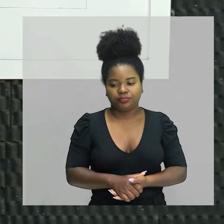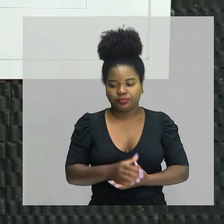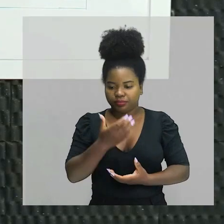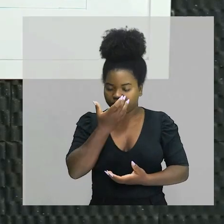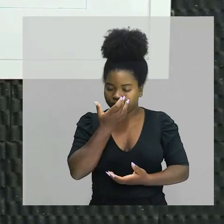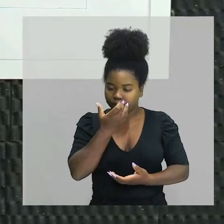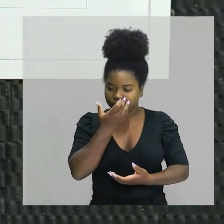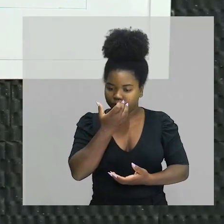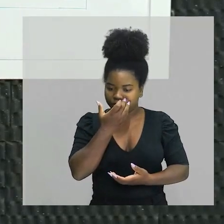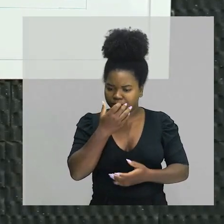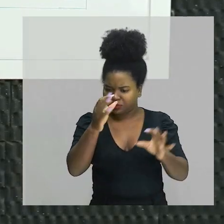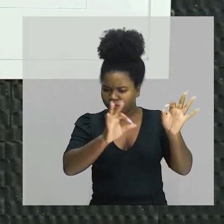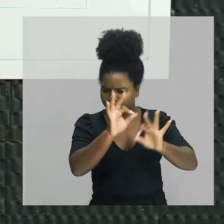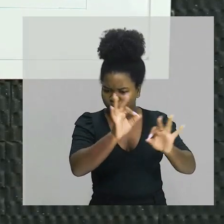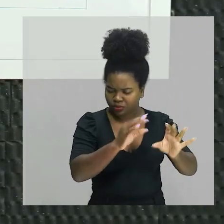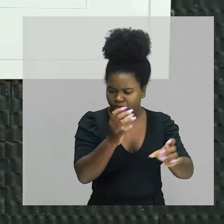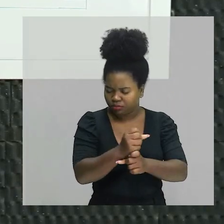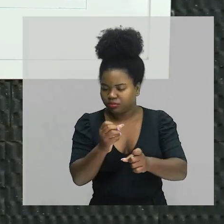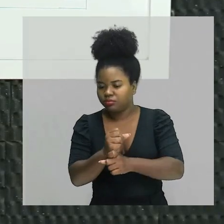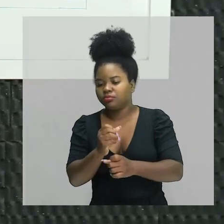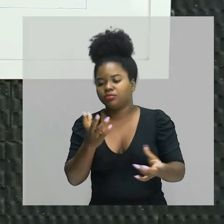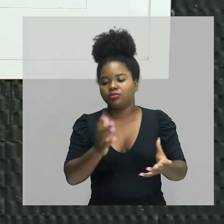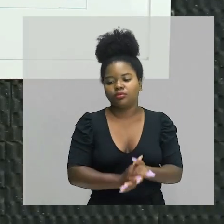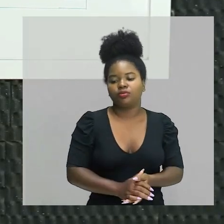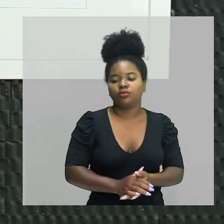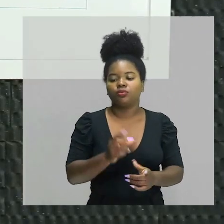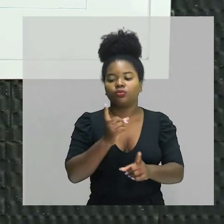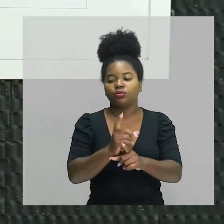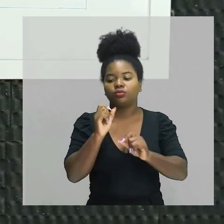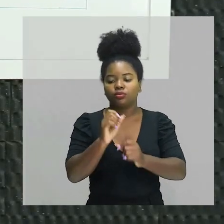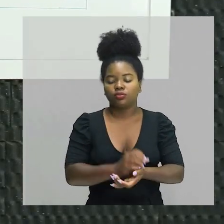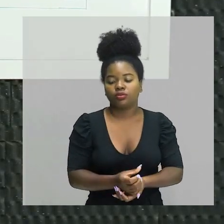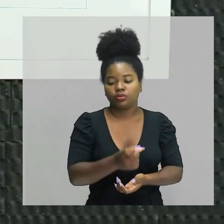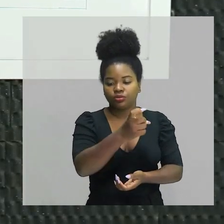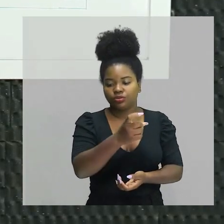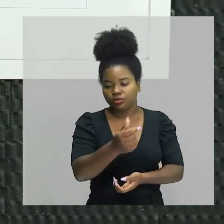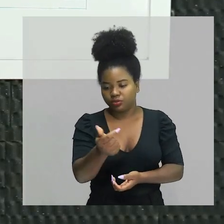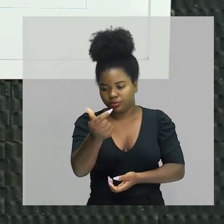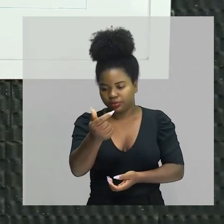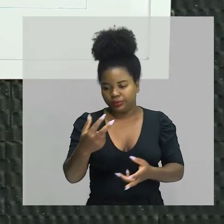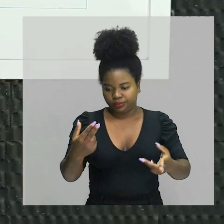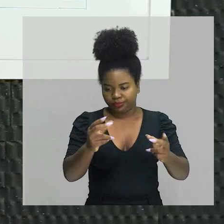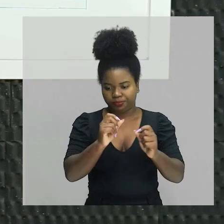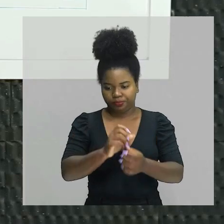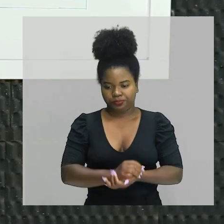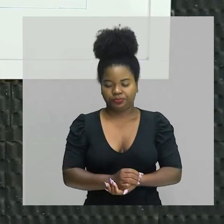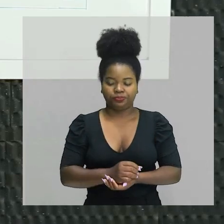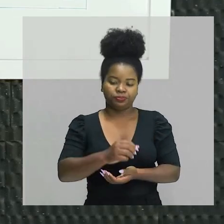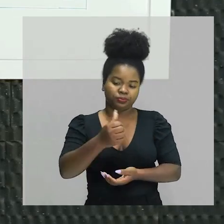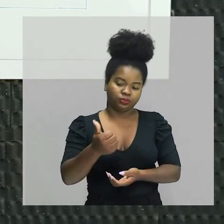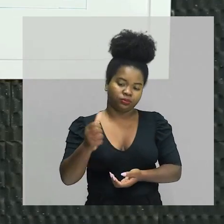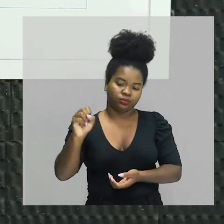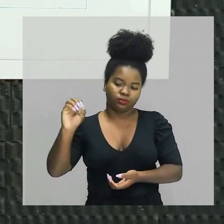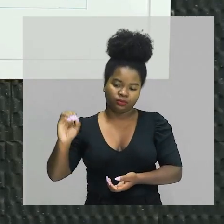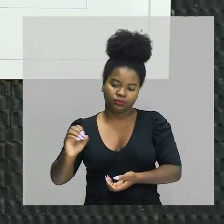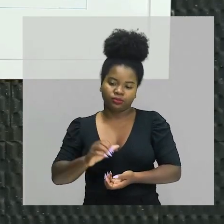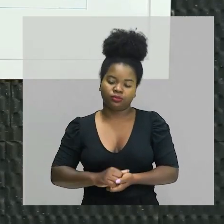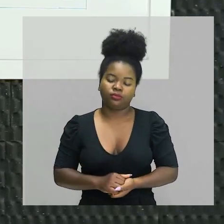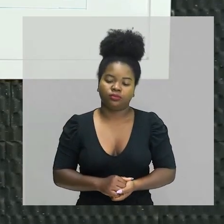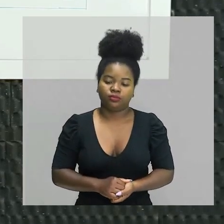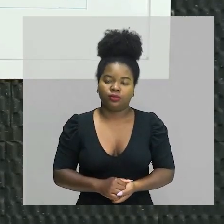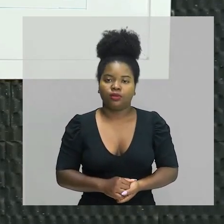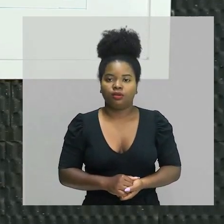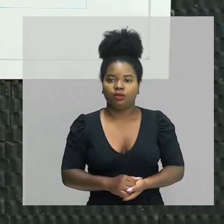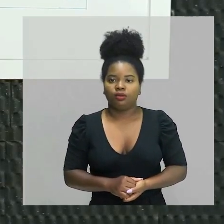certo? Fazendo essa soma aqui, eu vou ter x ao quadrado igual a 180,